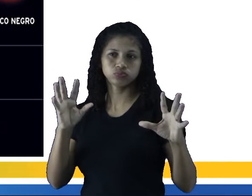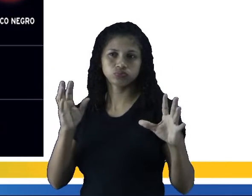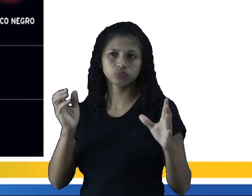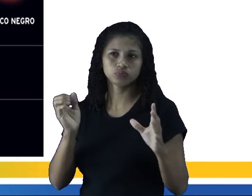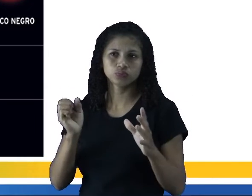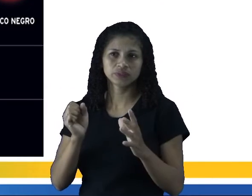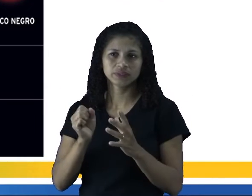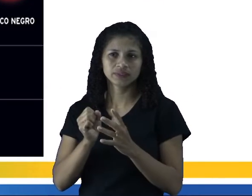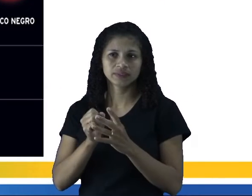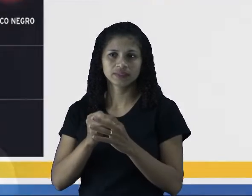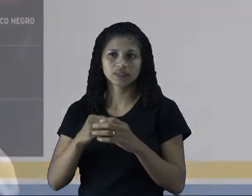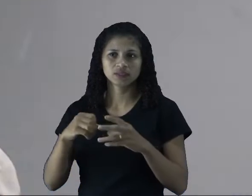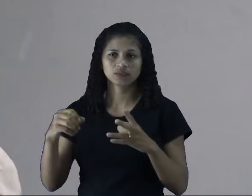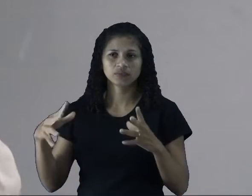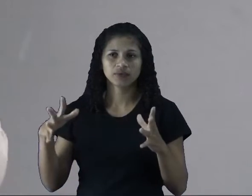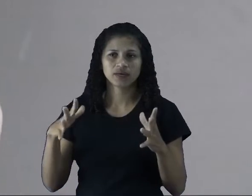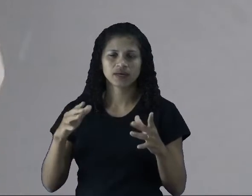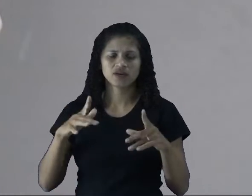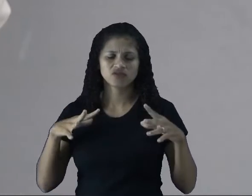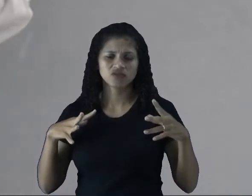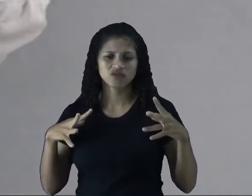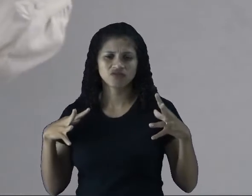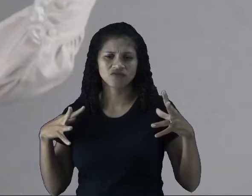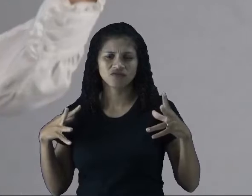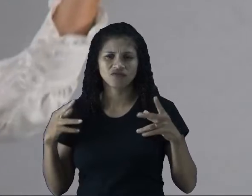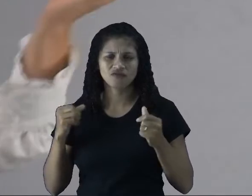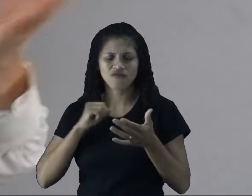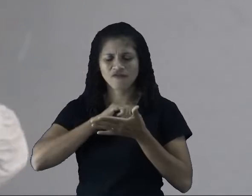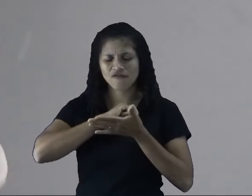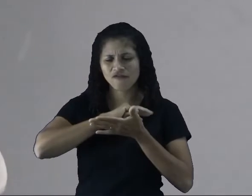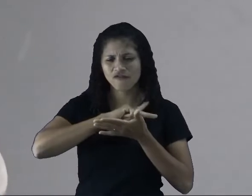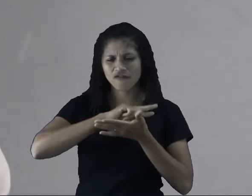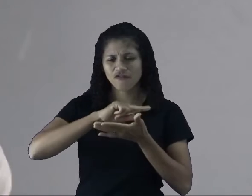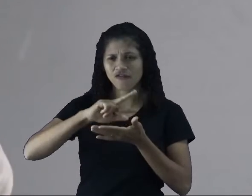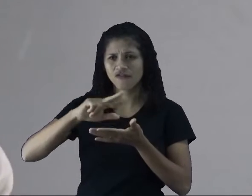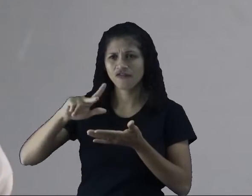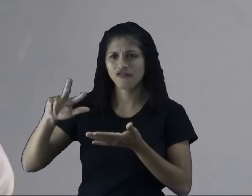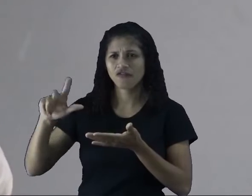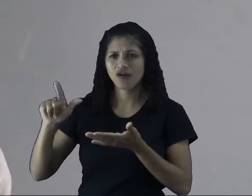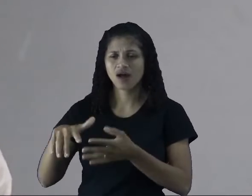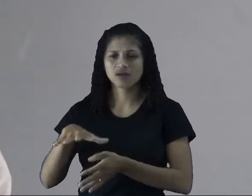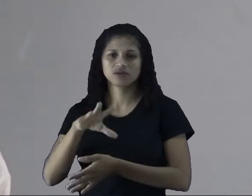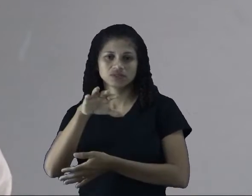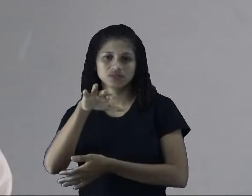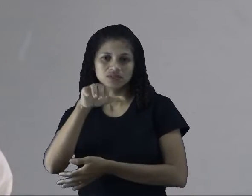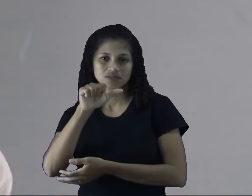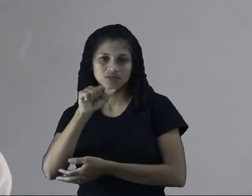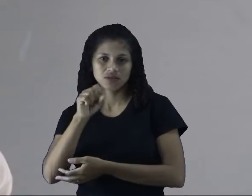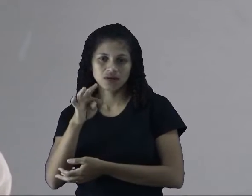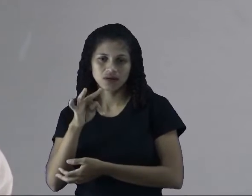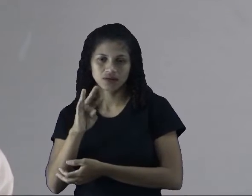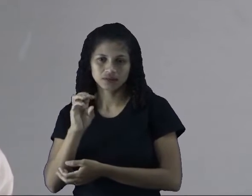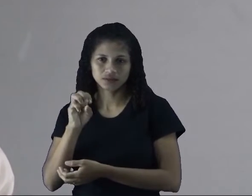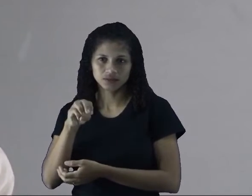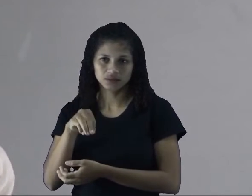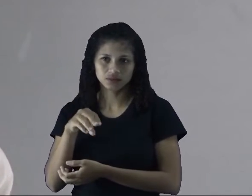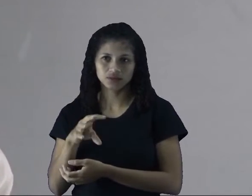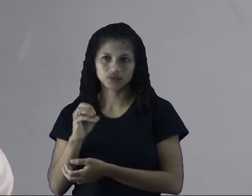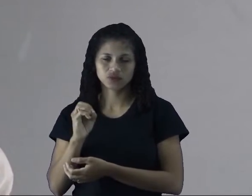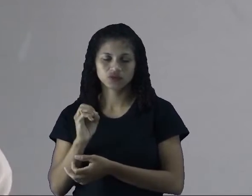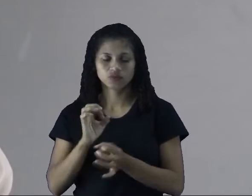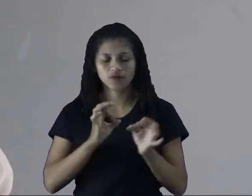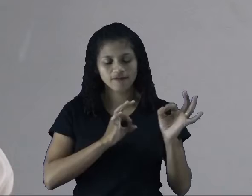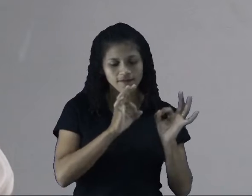Ela vai liberar ali para o universo uma quantidade gigantesca, né, de átomos. E assim por diante, a gente vai